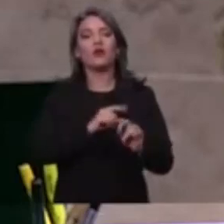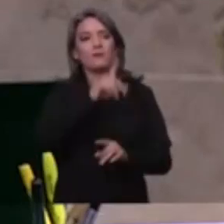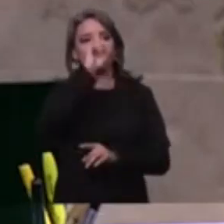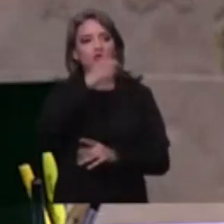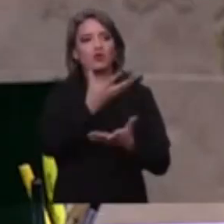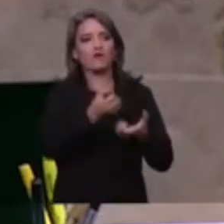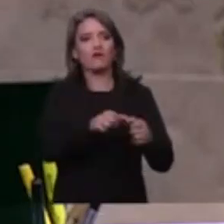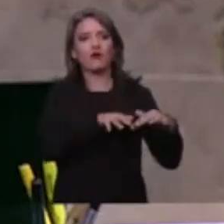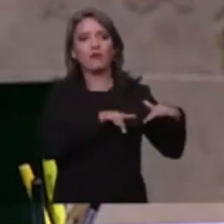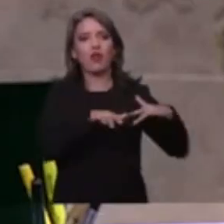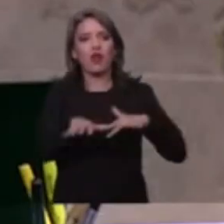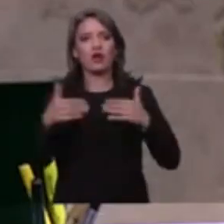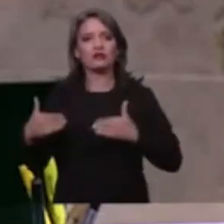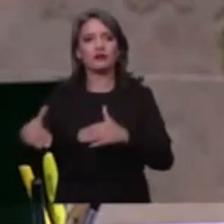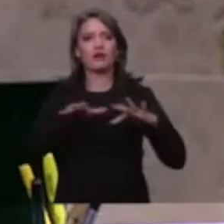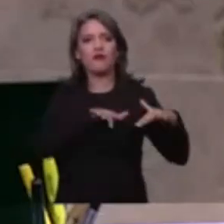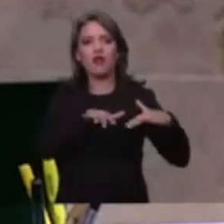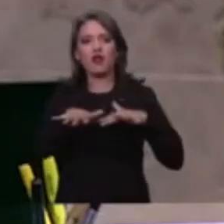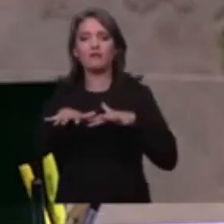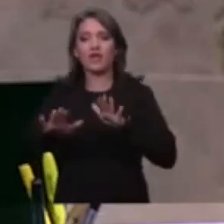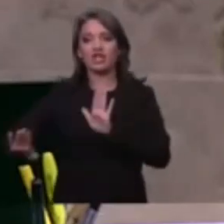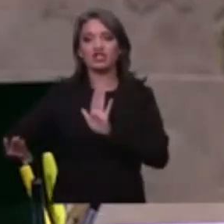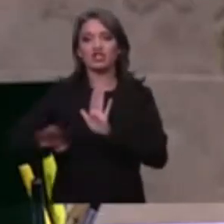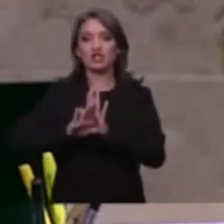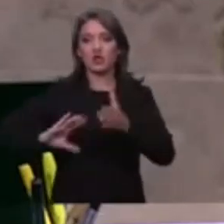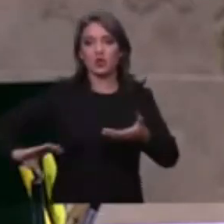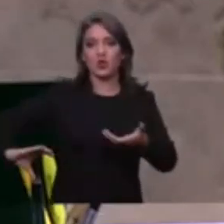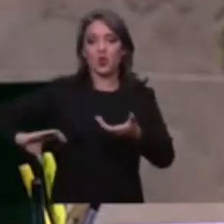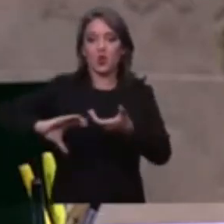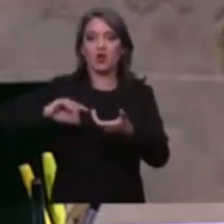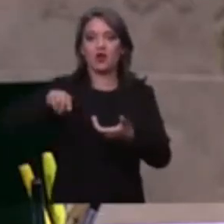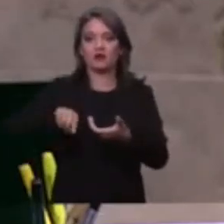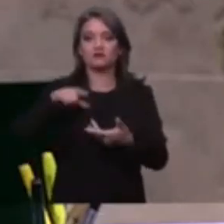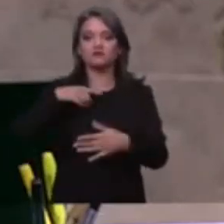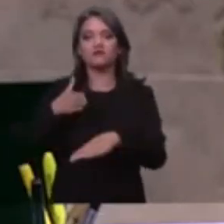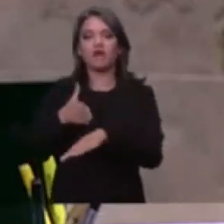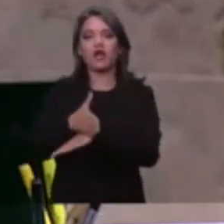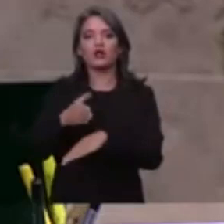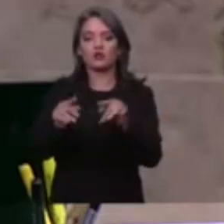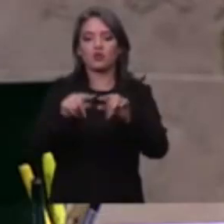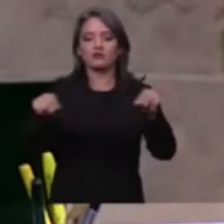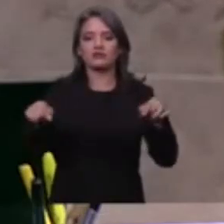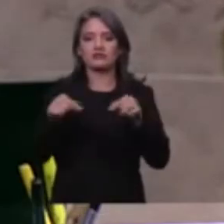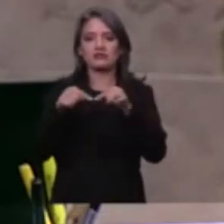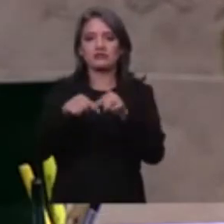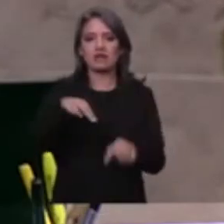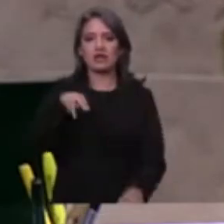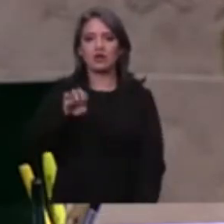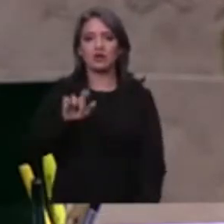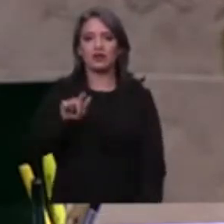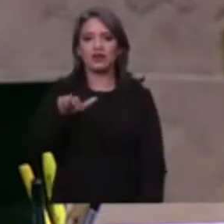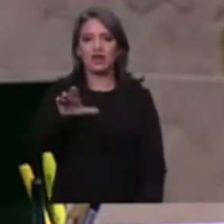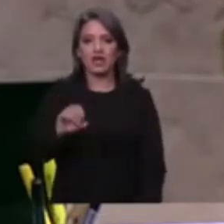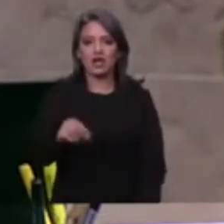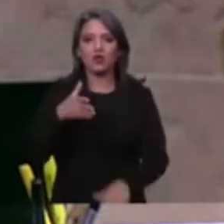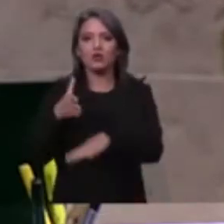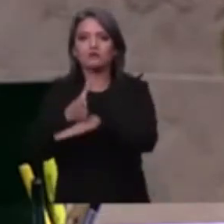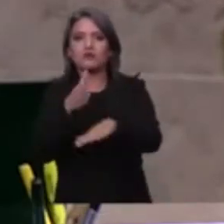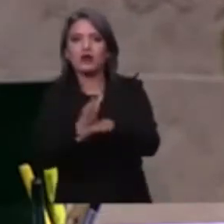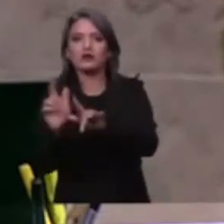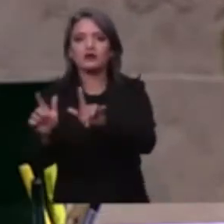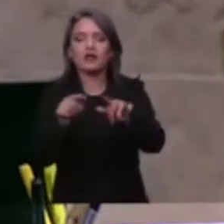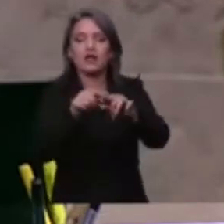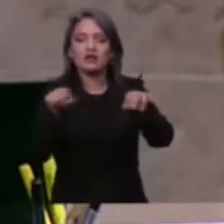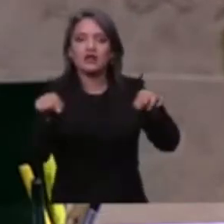Esplanada, que, ao chegar ao Congresso Nacional, adentrou o Salão Negro e acessou as galerias do Senado